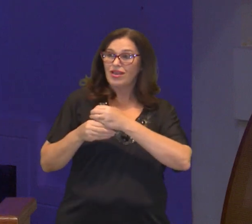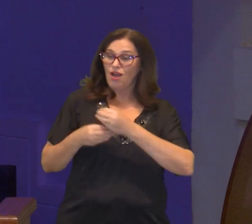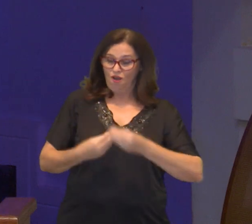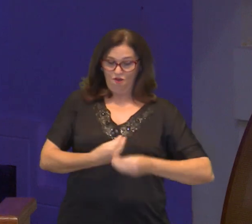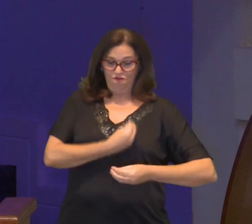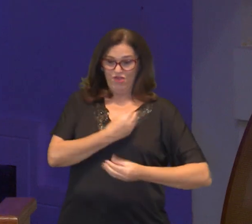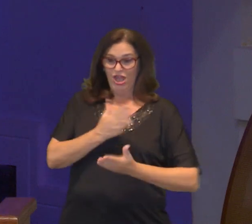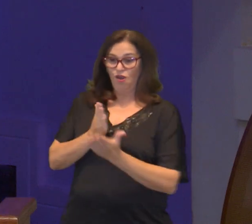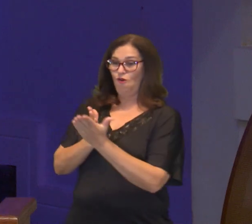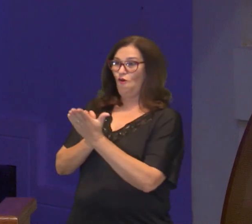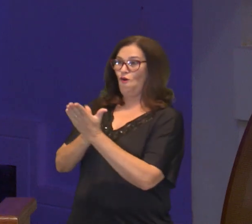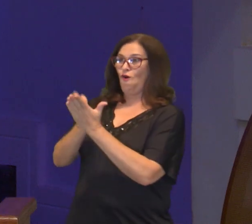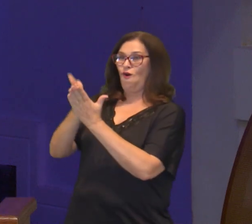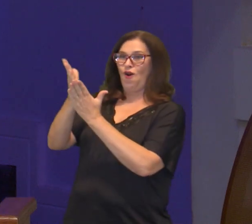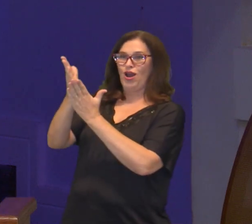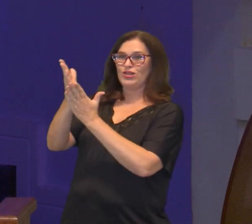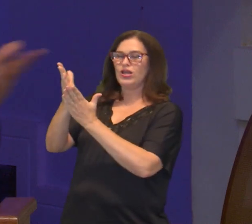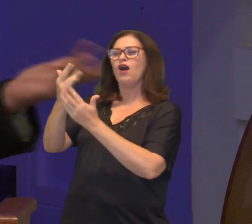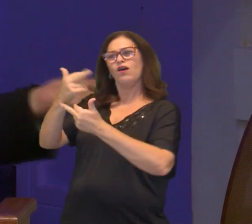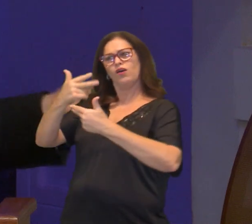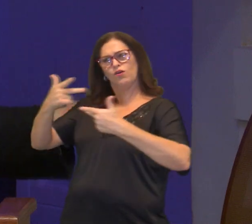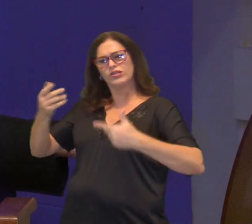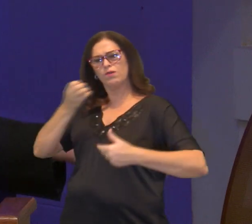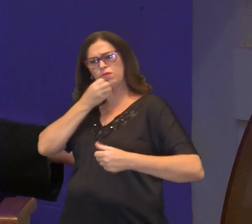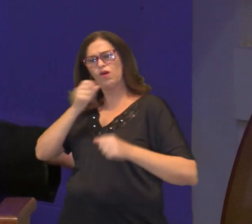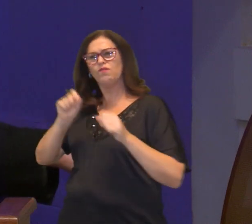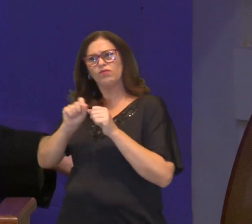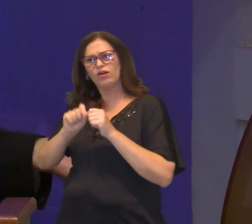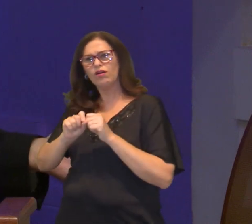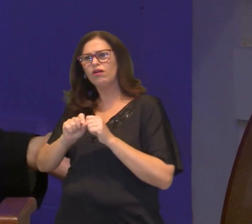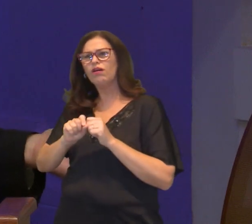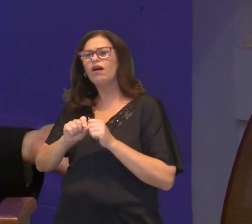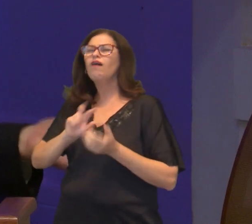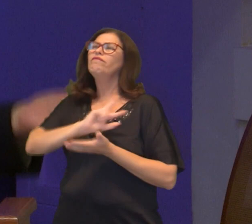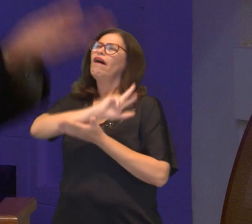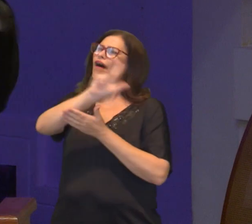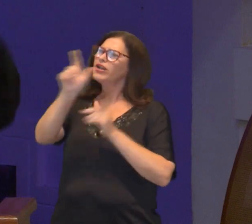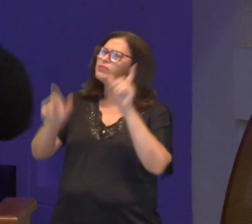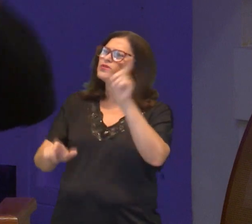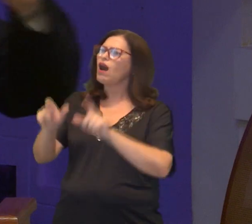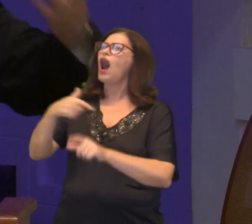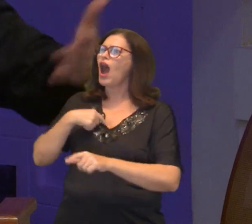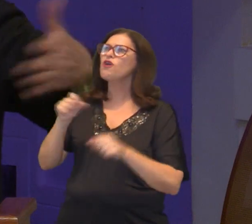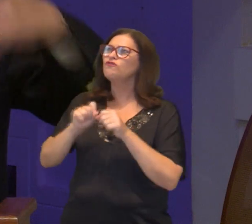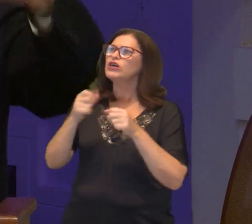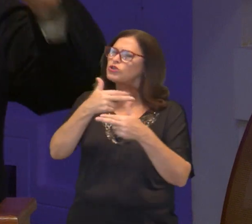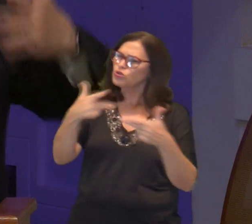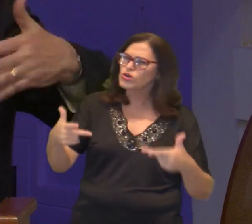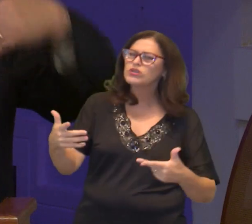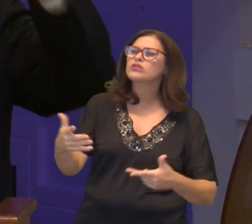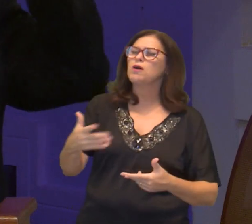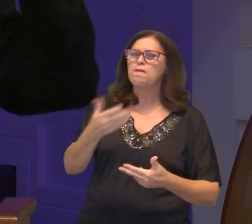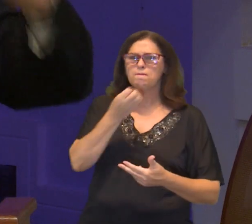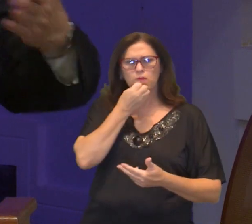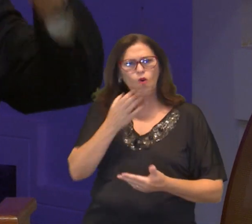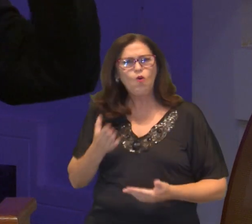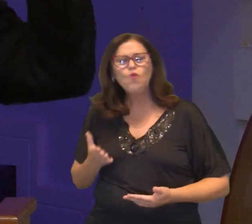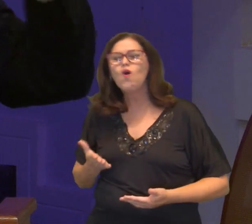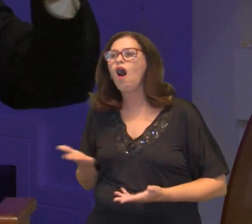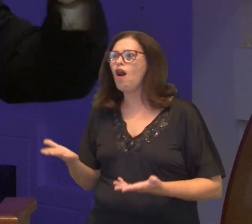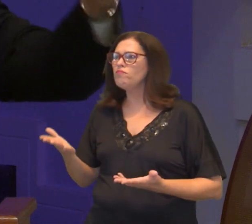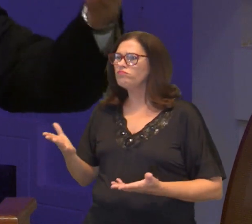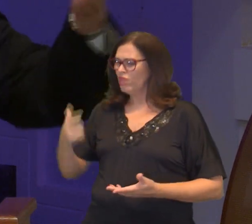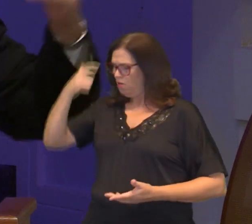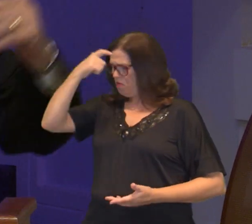vida correta, as boas obras. Quantas pessoas não pensam nisso? Que a pessoa, para ser salva, tem que ser uma